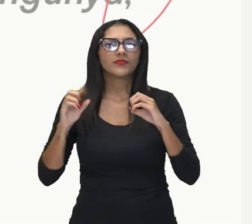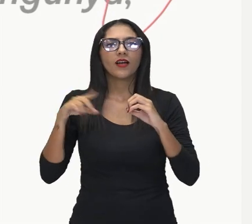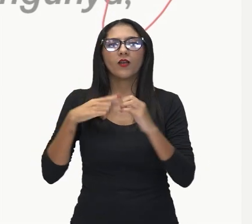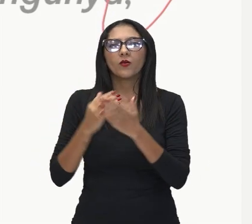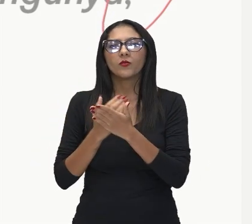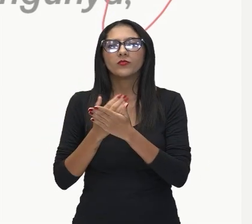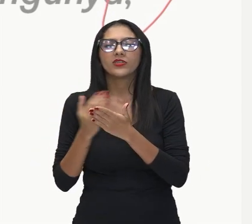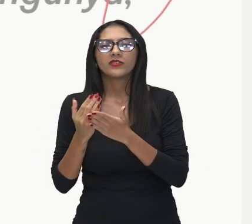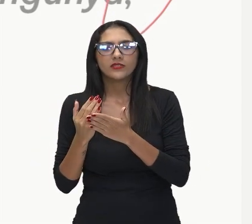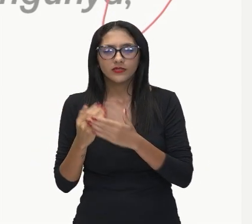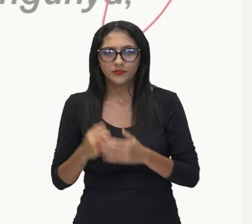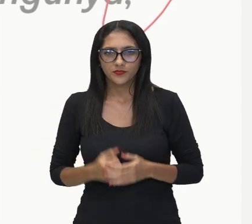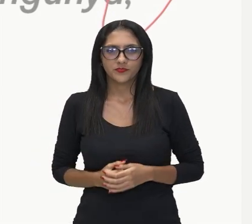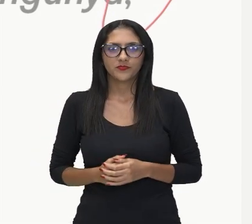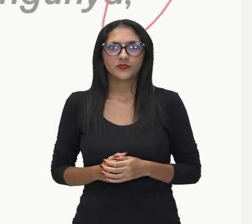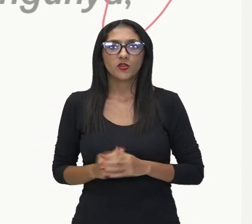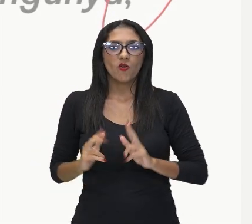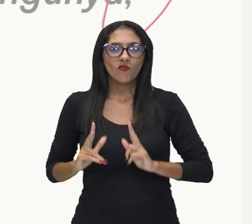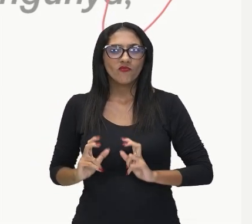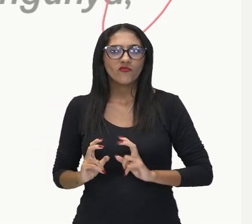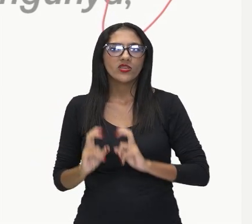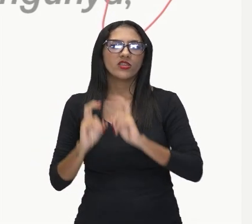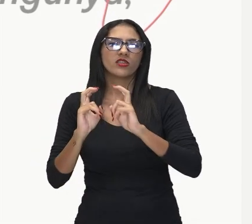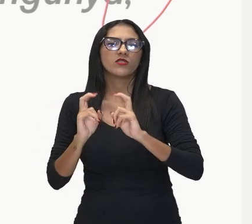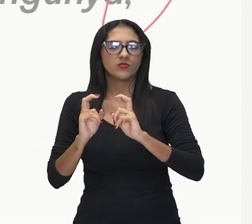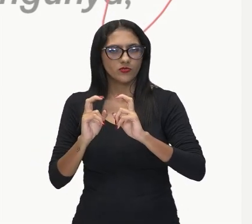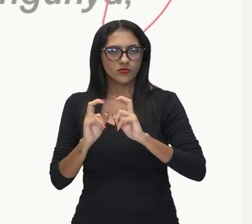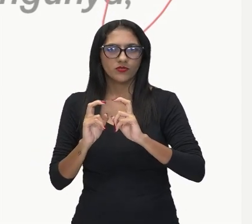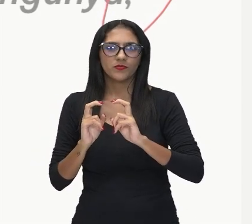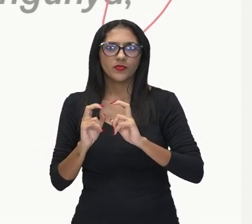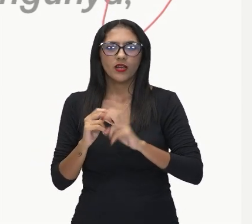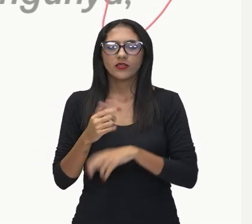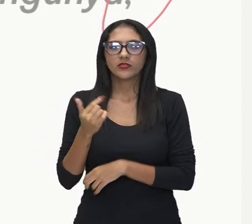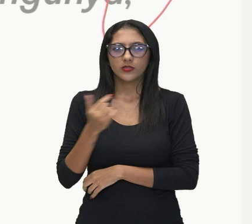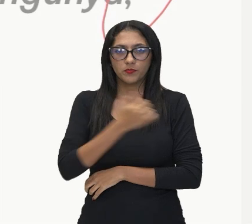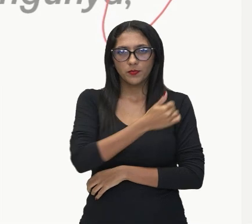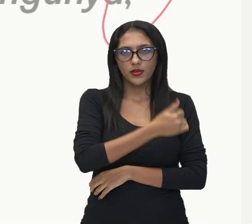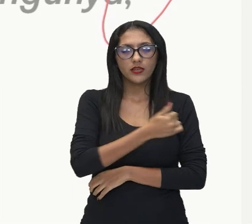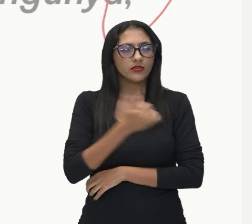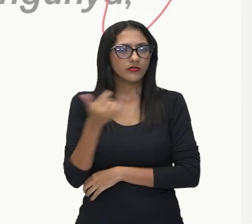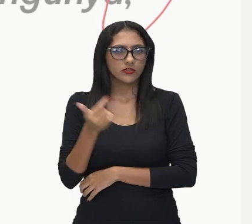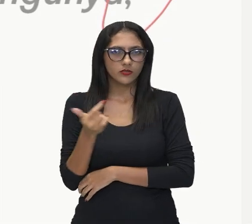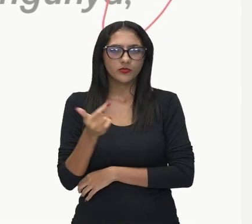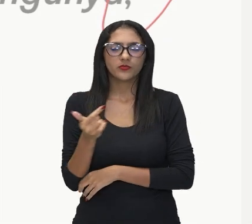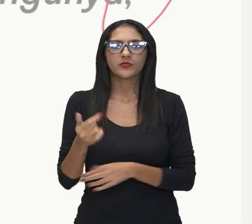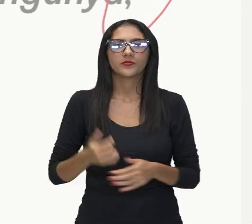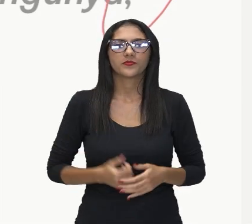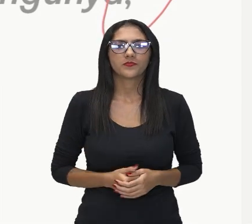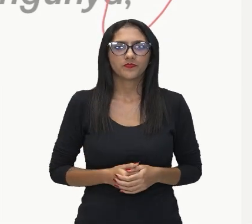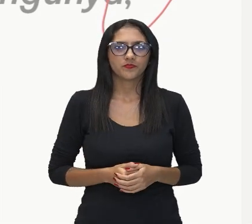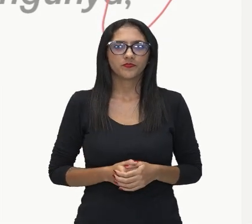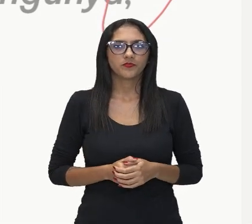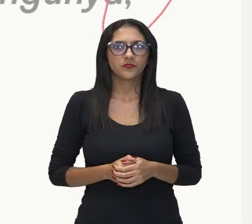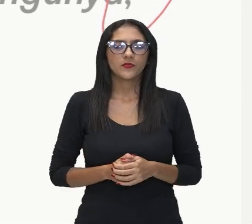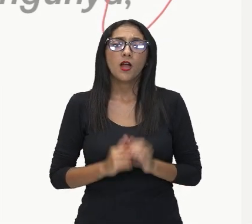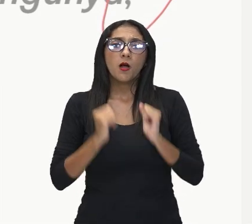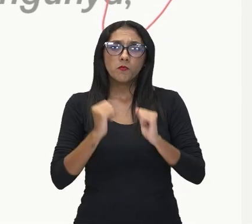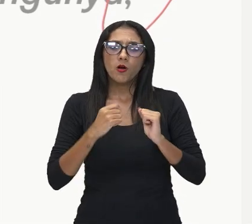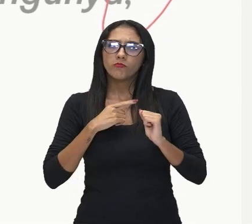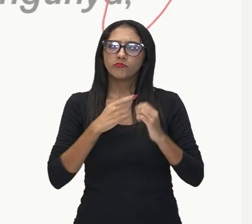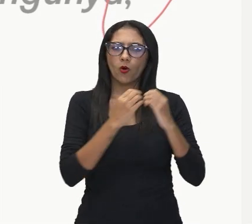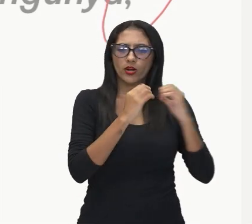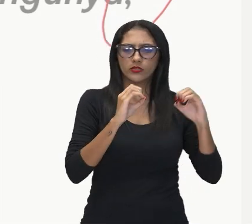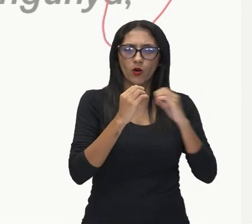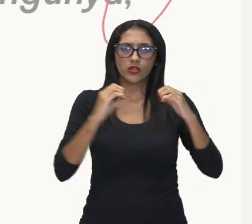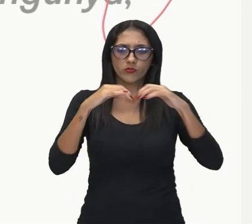o vírus, ok? Então, a nossa segunda oração, a nossa primeira oração. Eu posso separar essas orações?